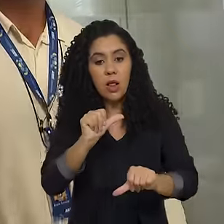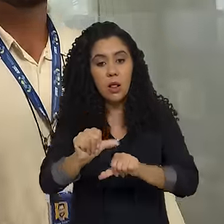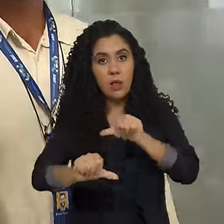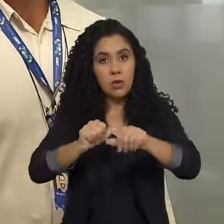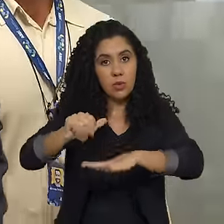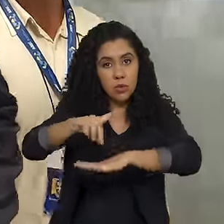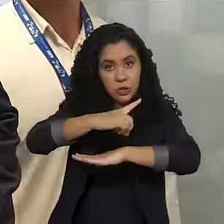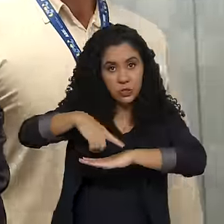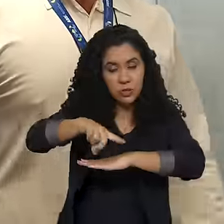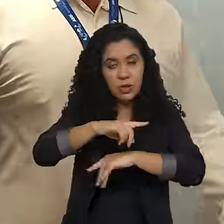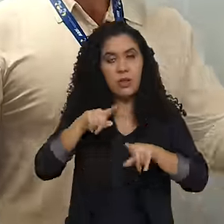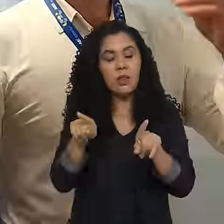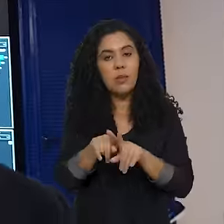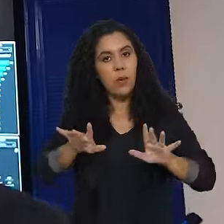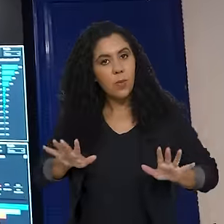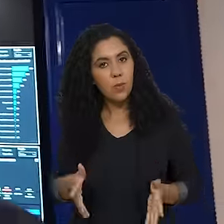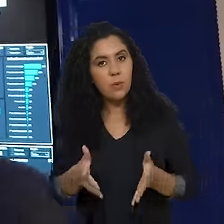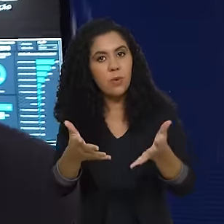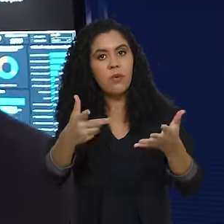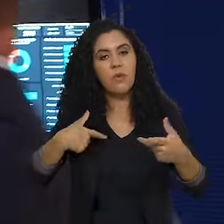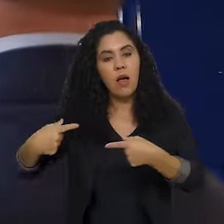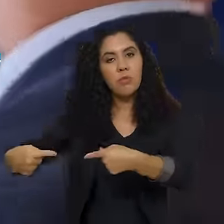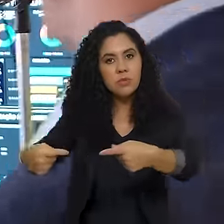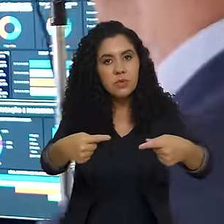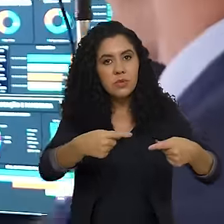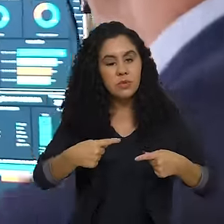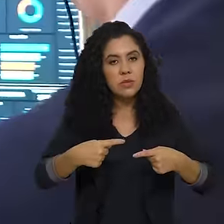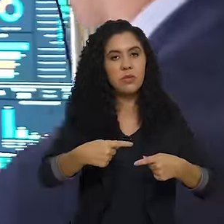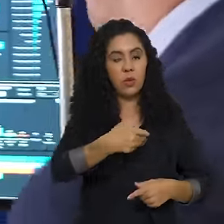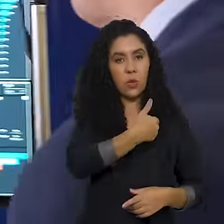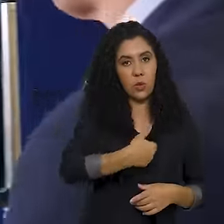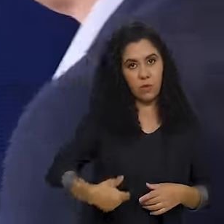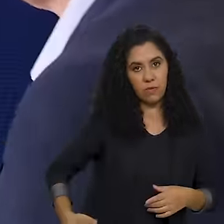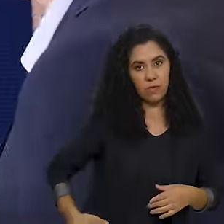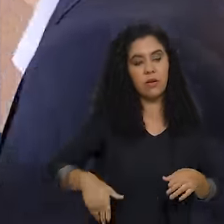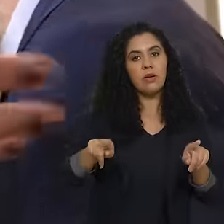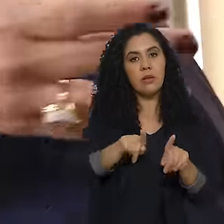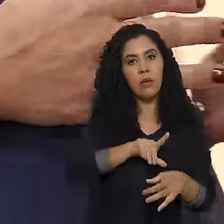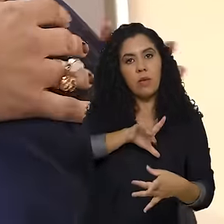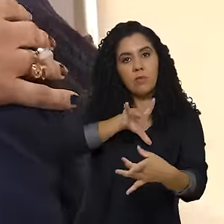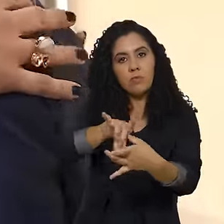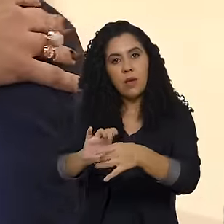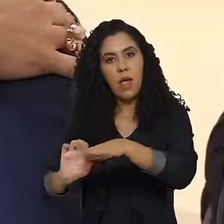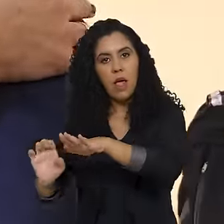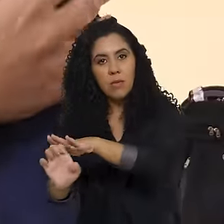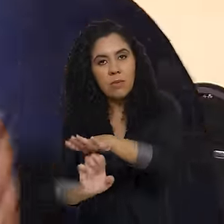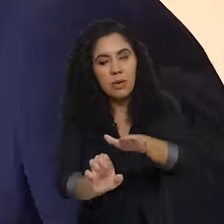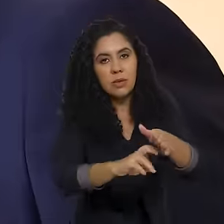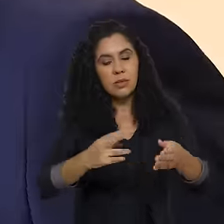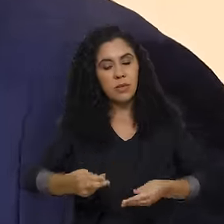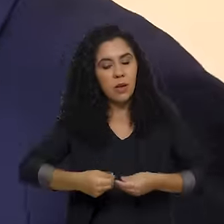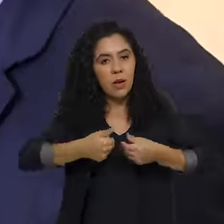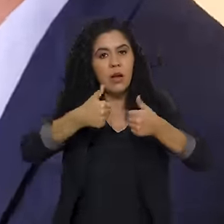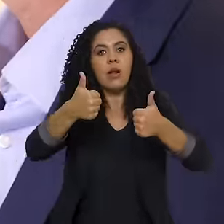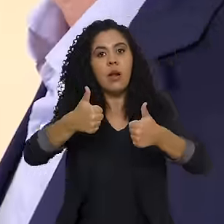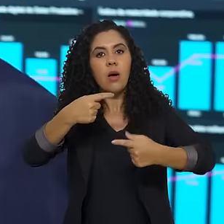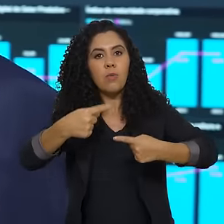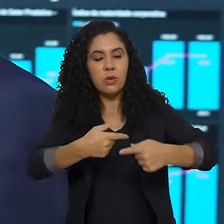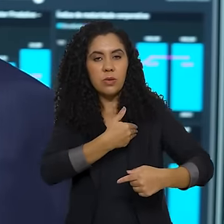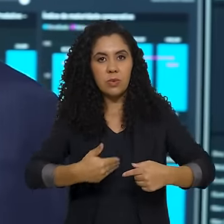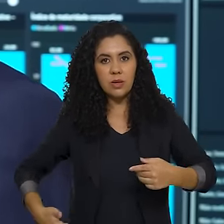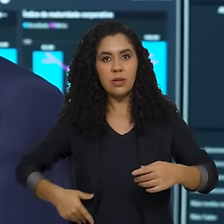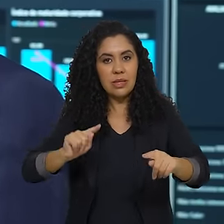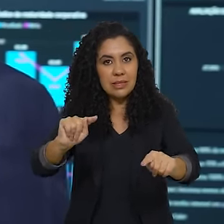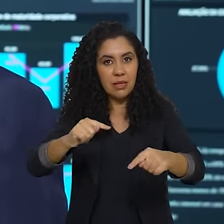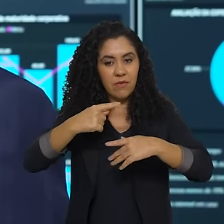a transformação digital, além de promover o debate entre governo e empresas para qualificar políticas públicas